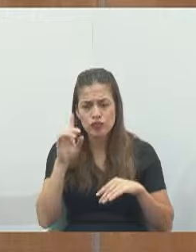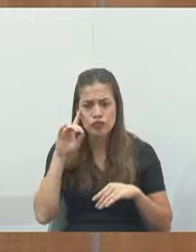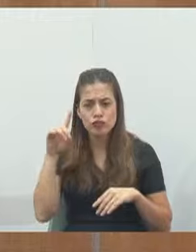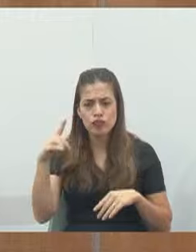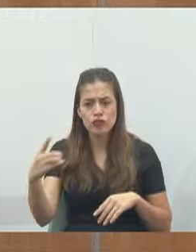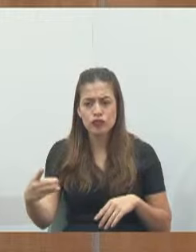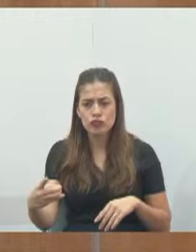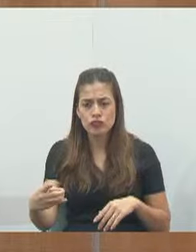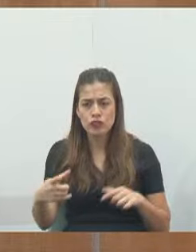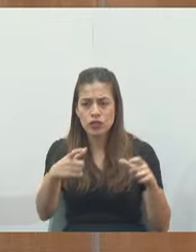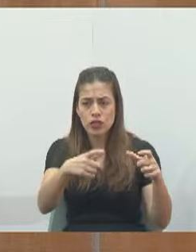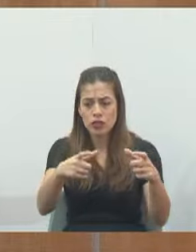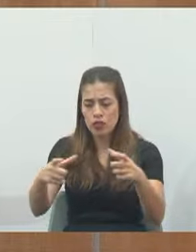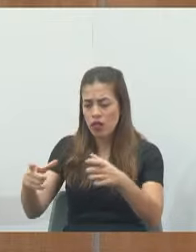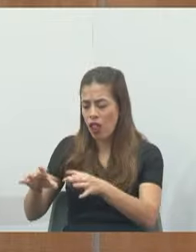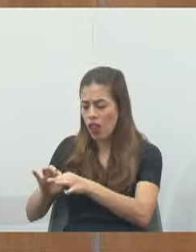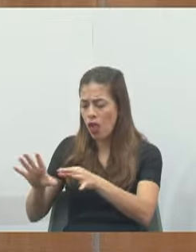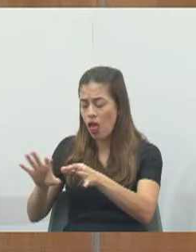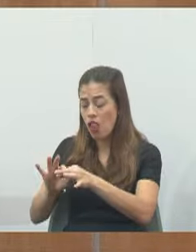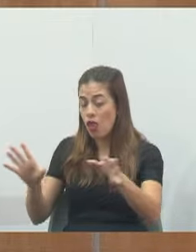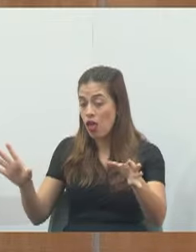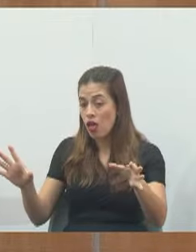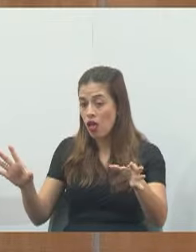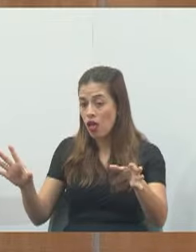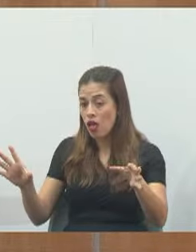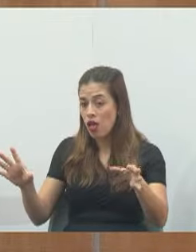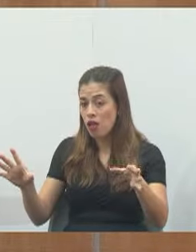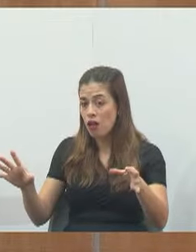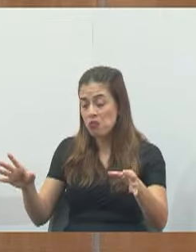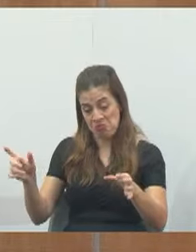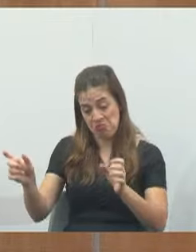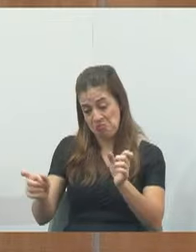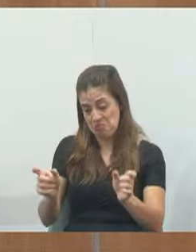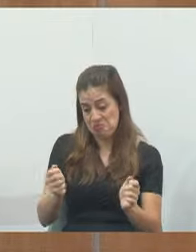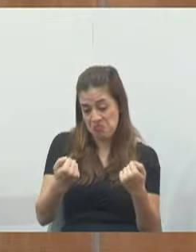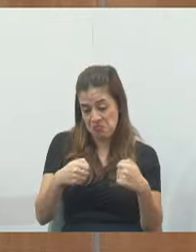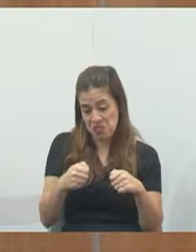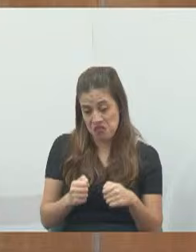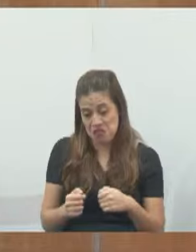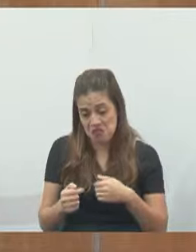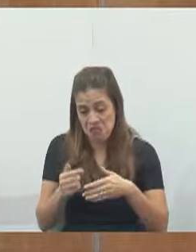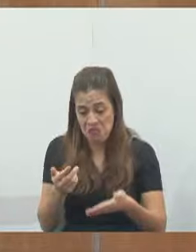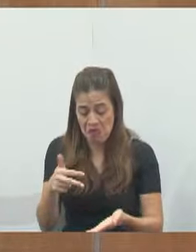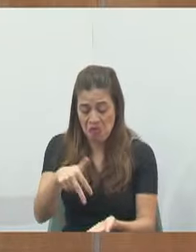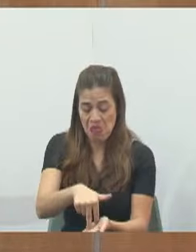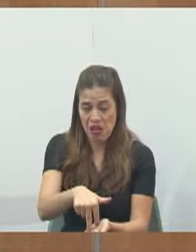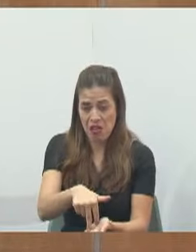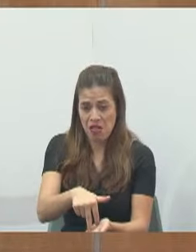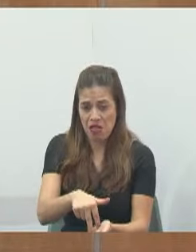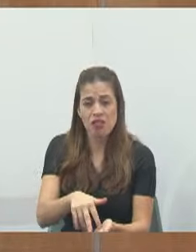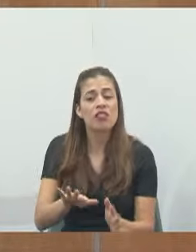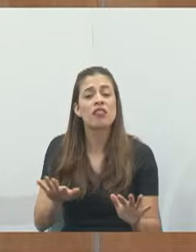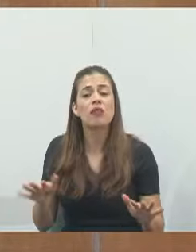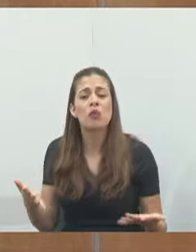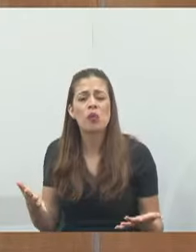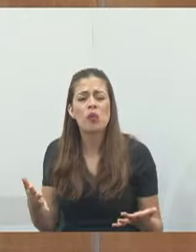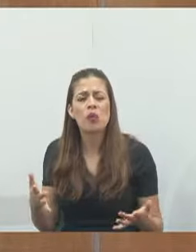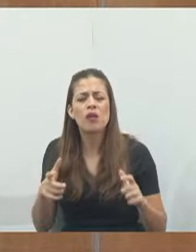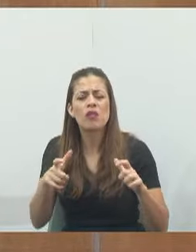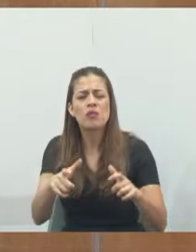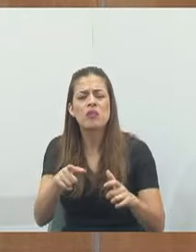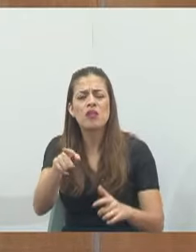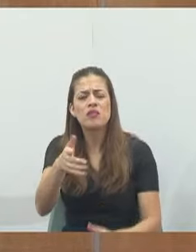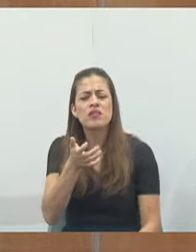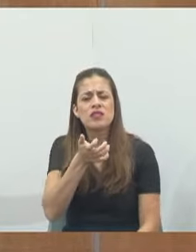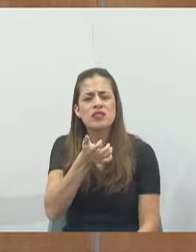Os espaços estão todos abertos e cada um tem que ocupar o espaço. Então, qual espaço que você quer ocupar?